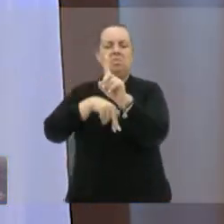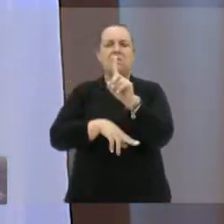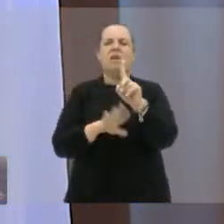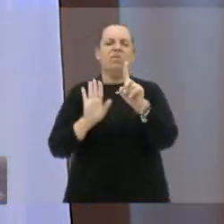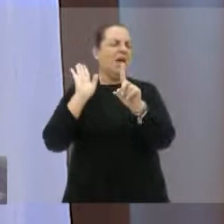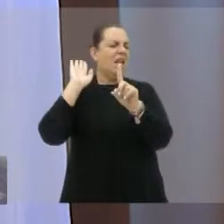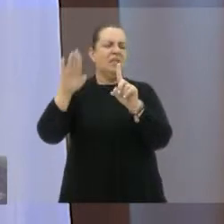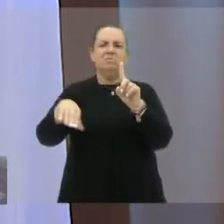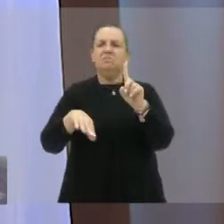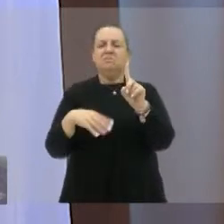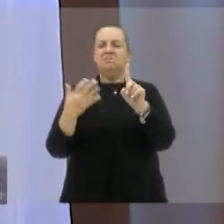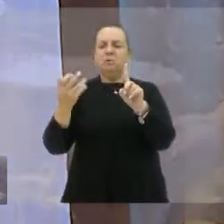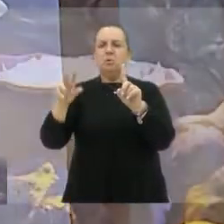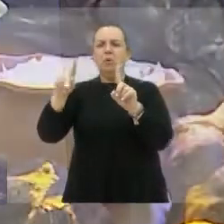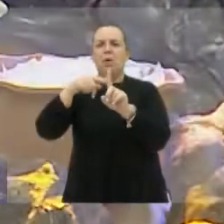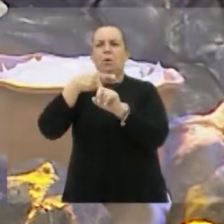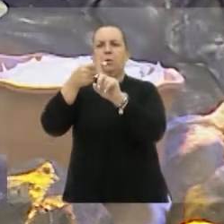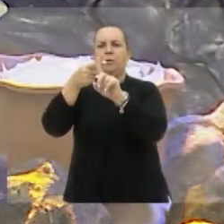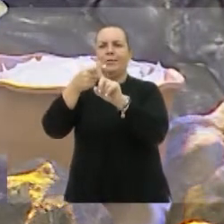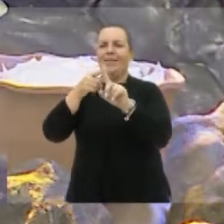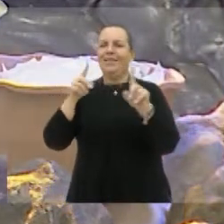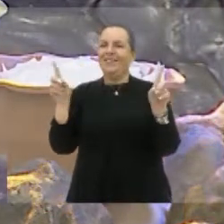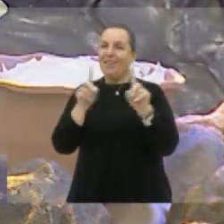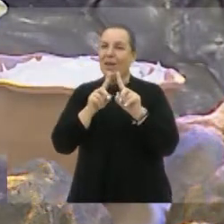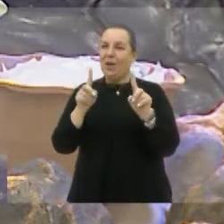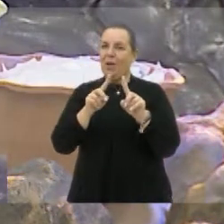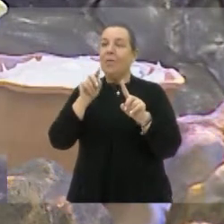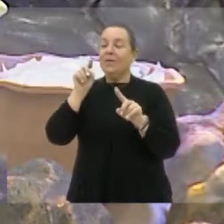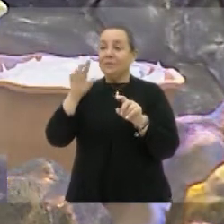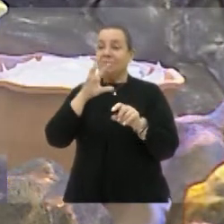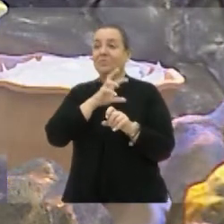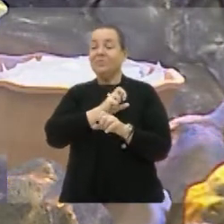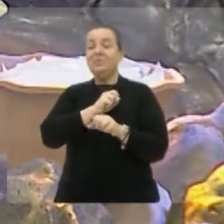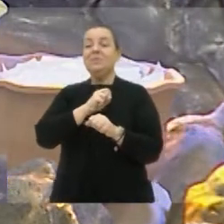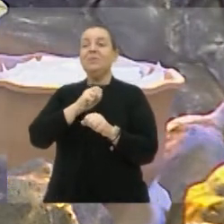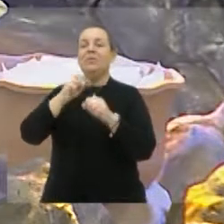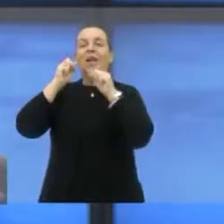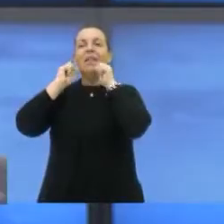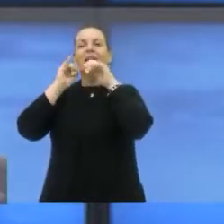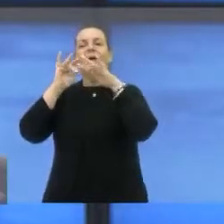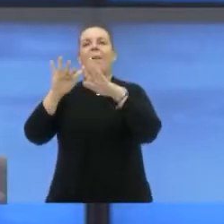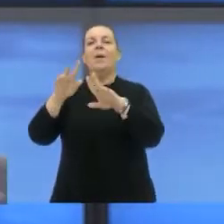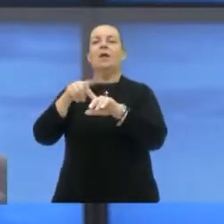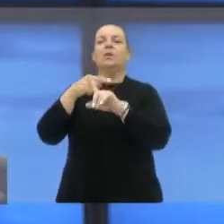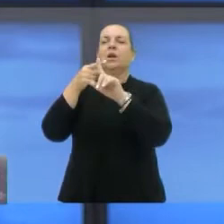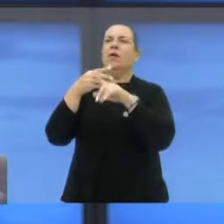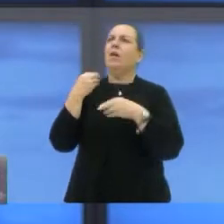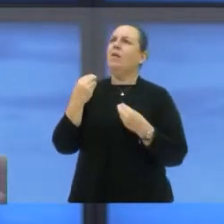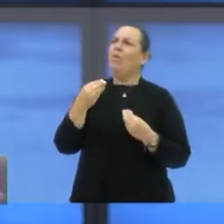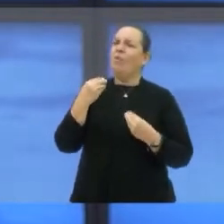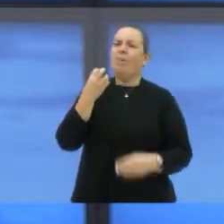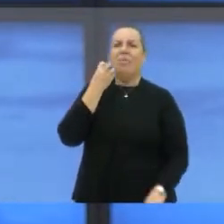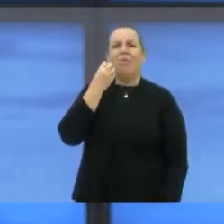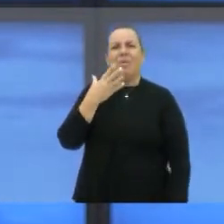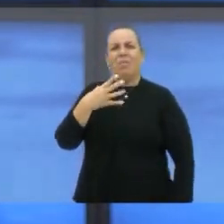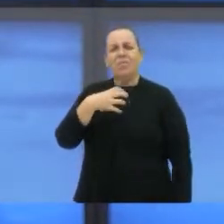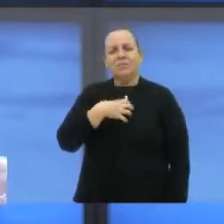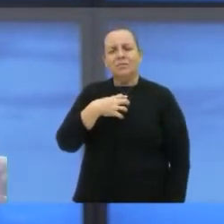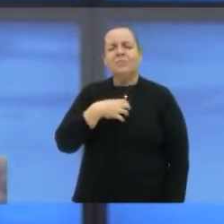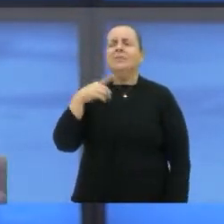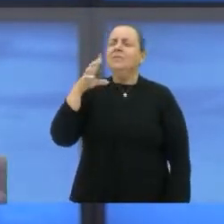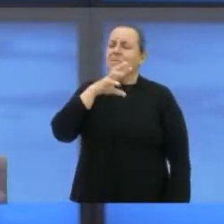infinito derramado na cruz. Ah, Padre Kleber Leandro, como é bom sentir esse